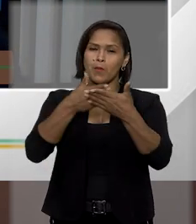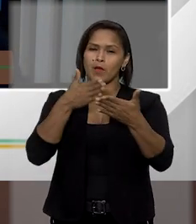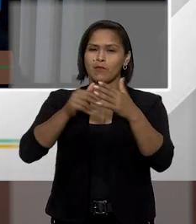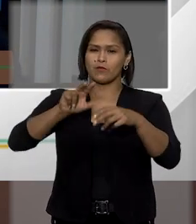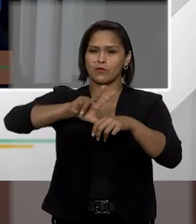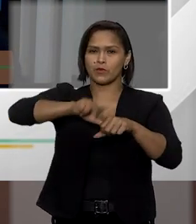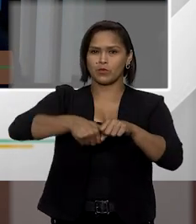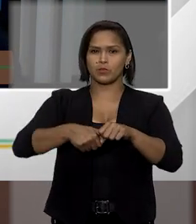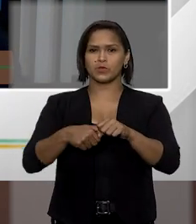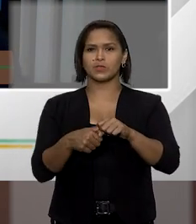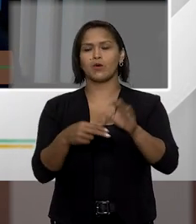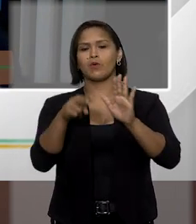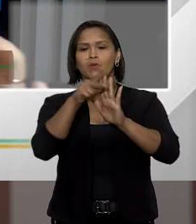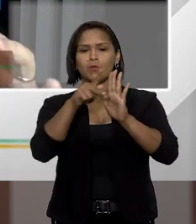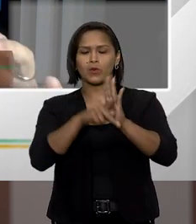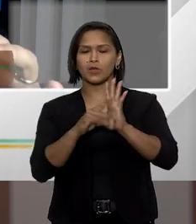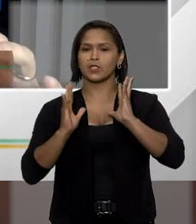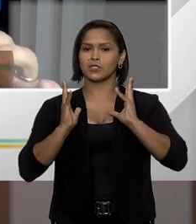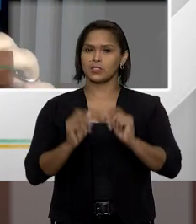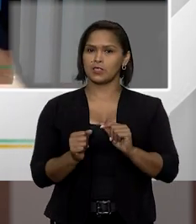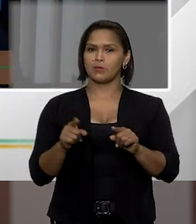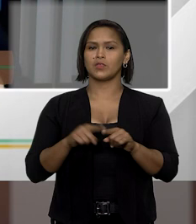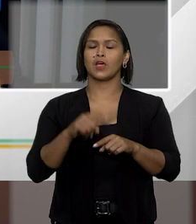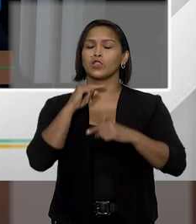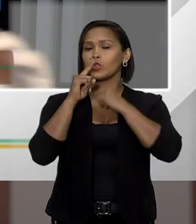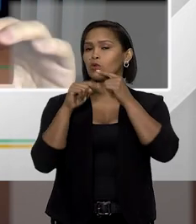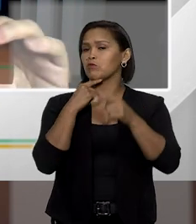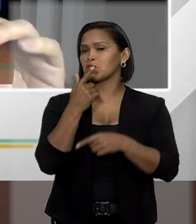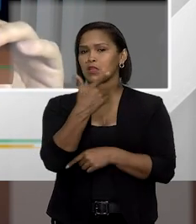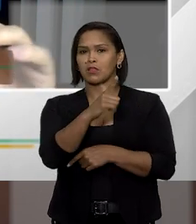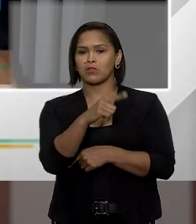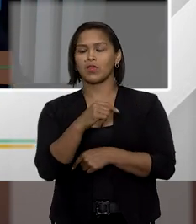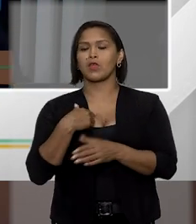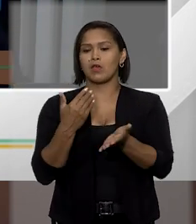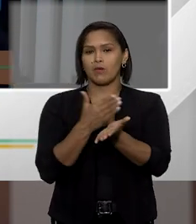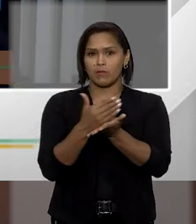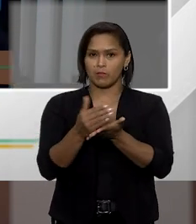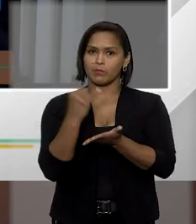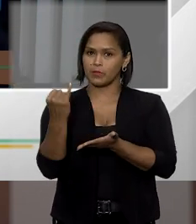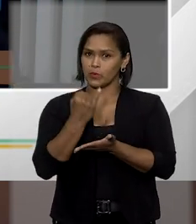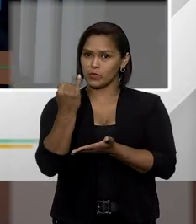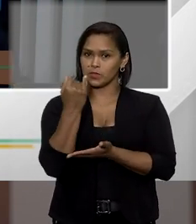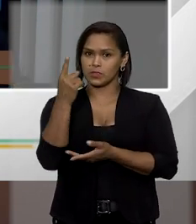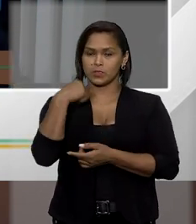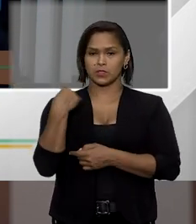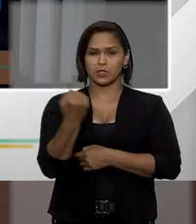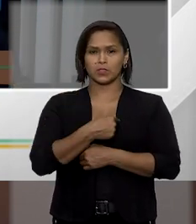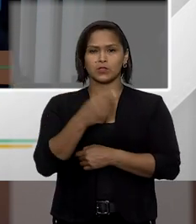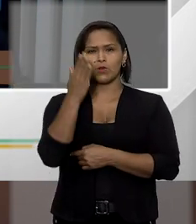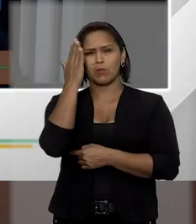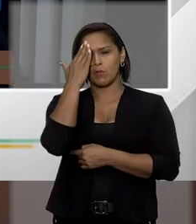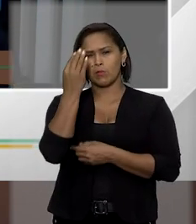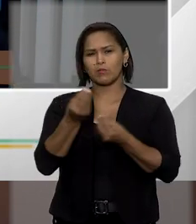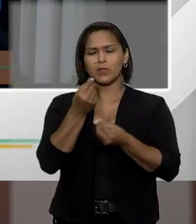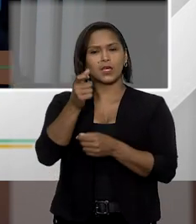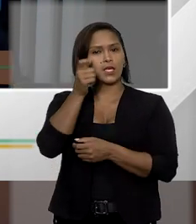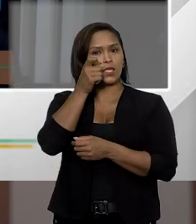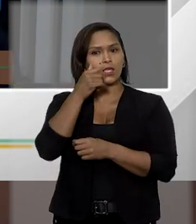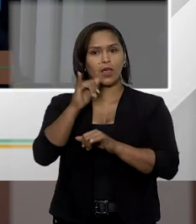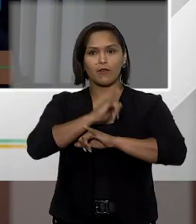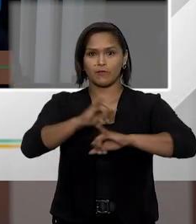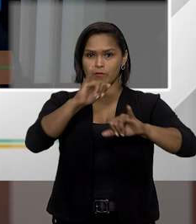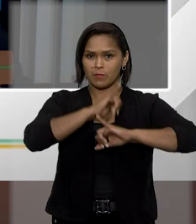corrupção. Programa de integridade, sem dúvida nenhuma, e esse é um ponto de partida importante aqui para a gente deixar para o